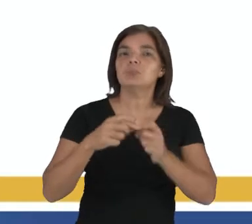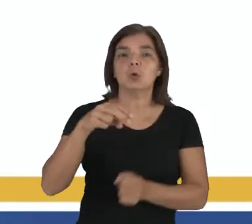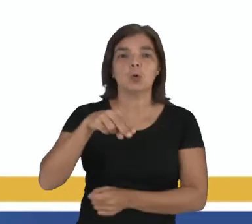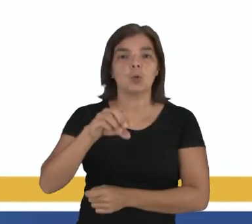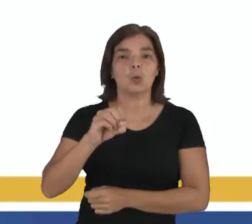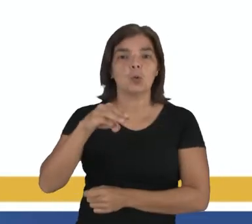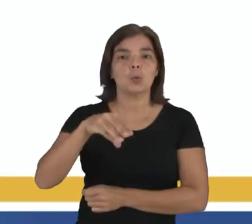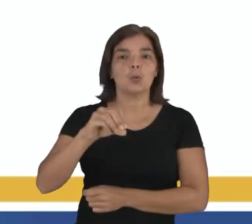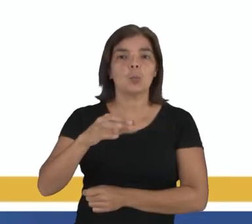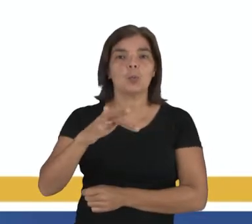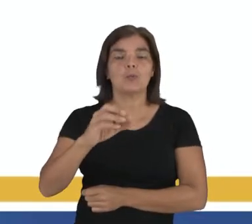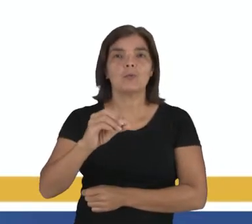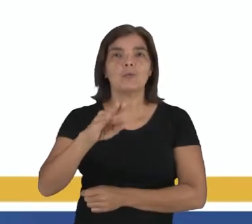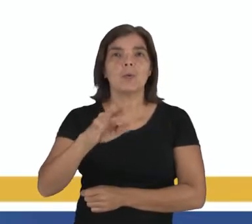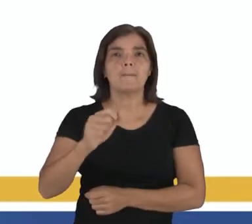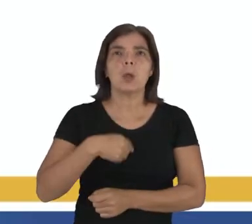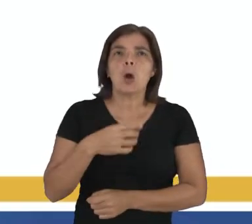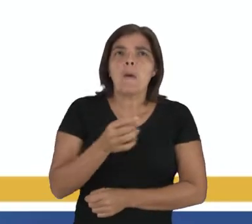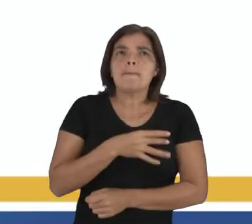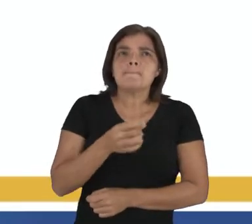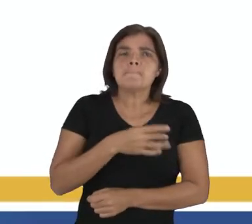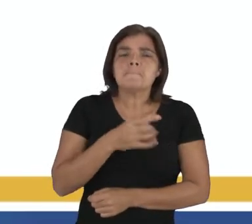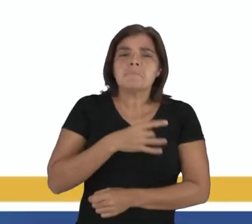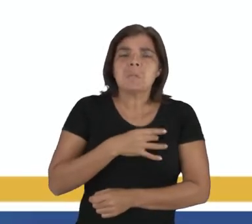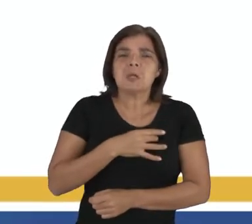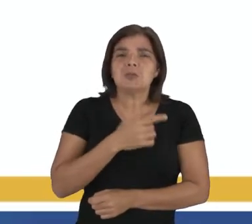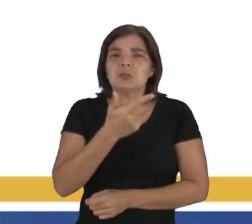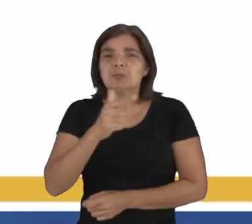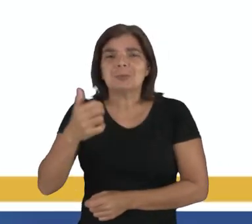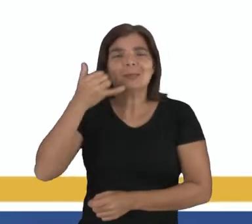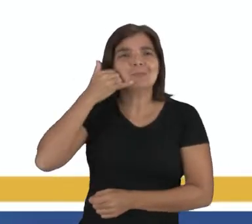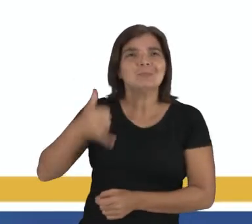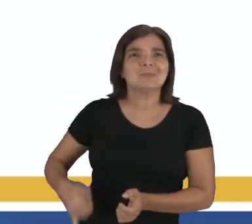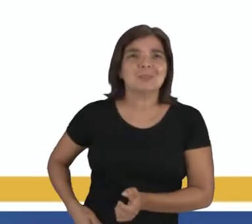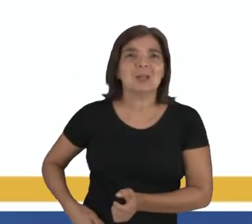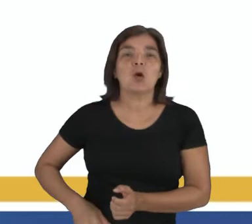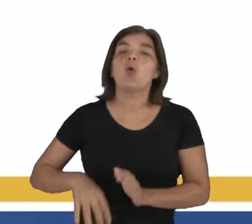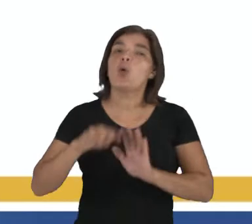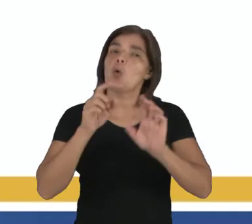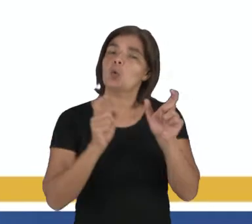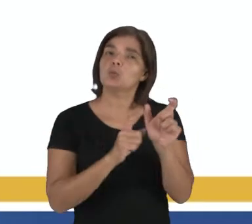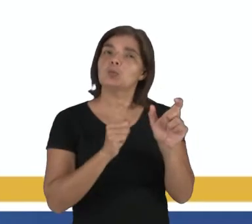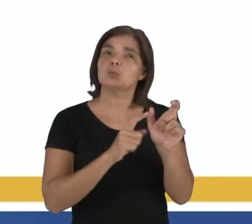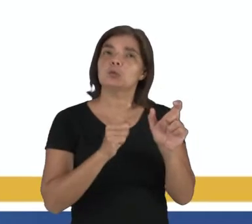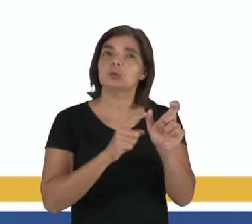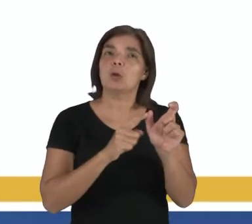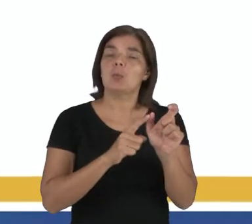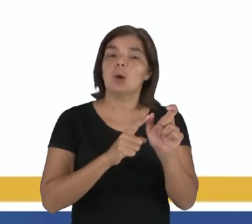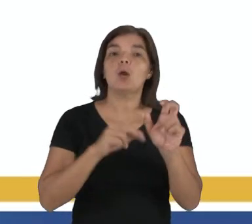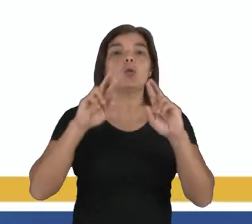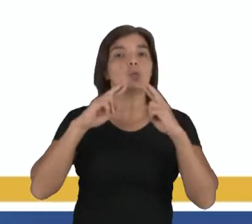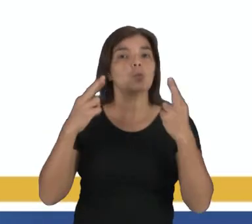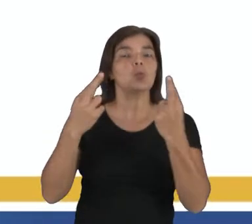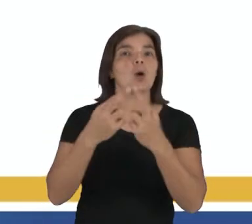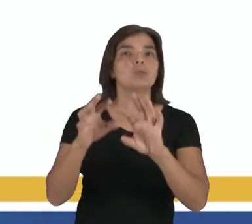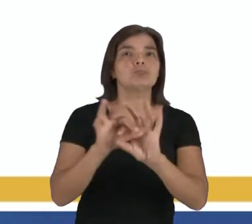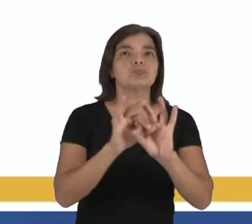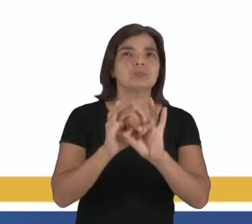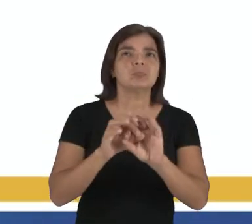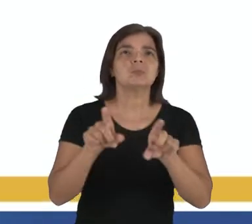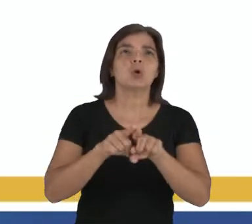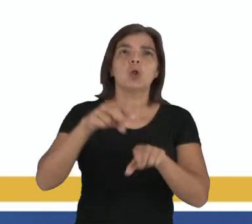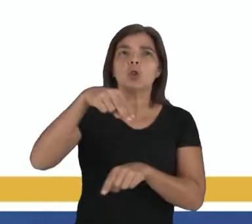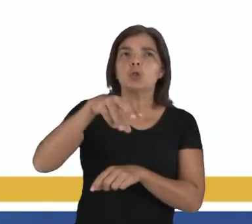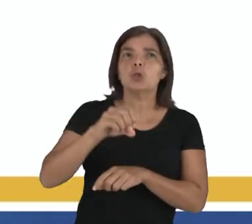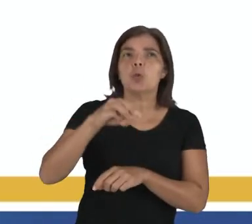a nomofobia, o medo de ficar sem celular. O termo foi cunhado no Reino Unido e deriva